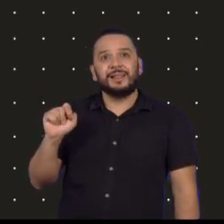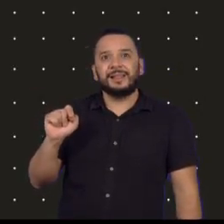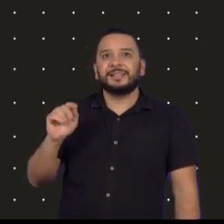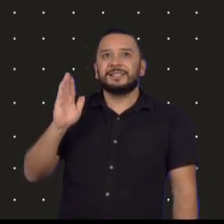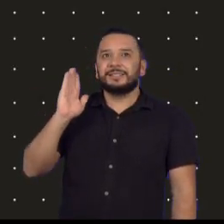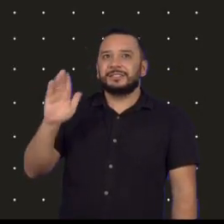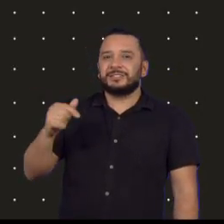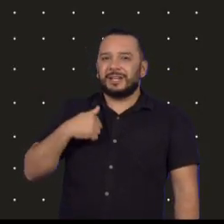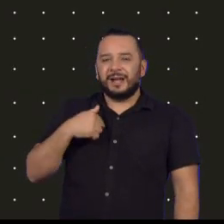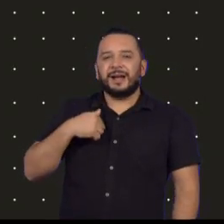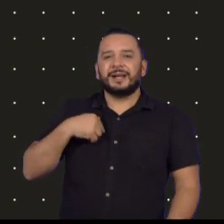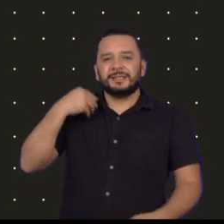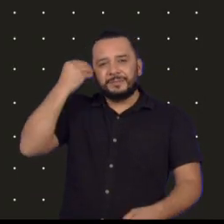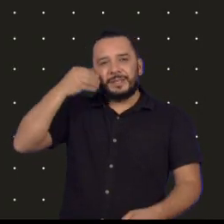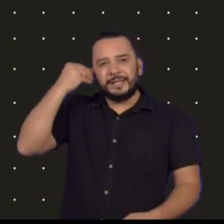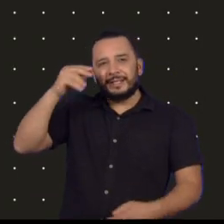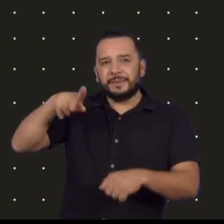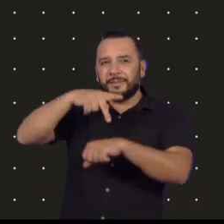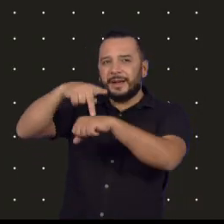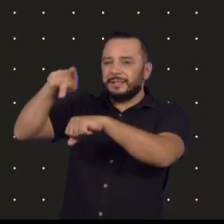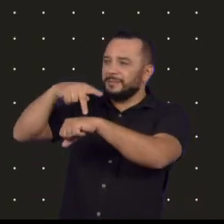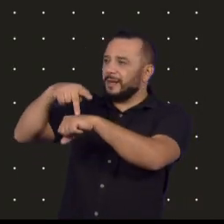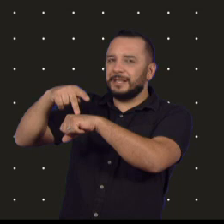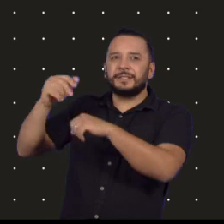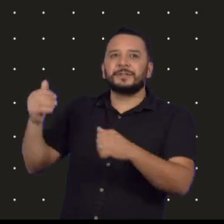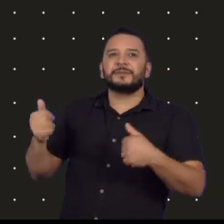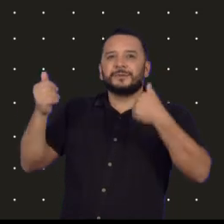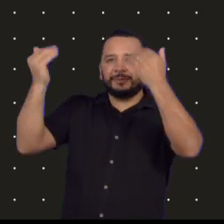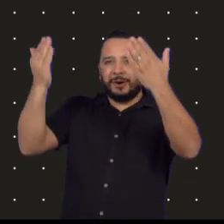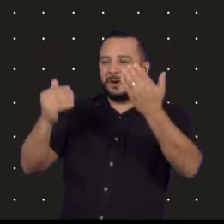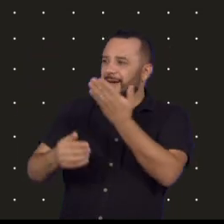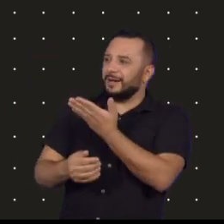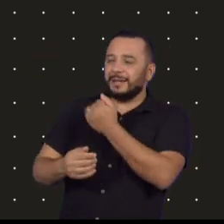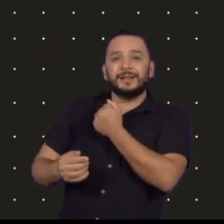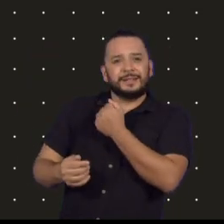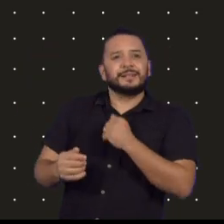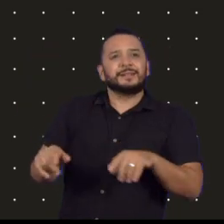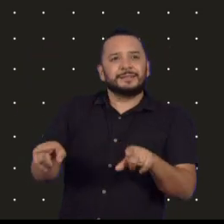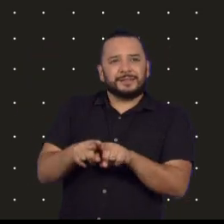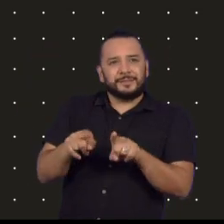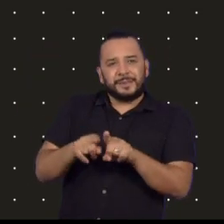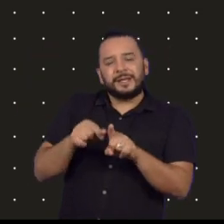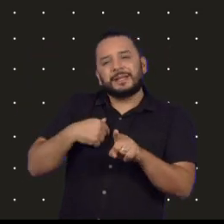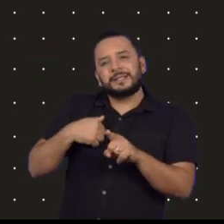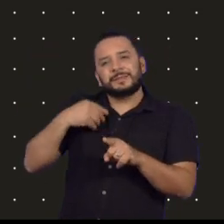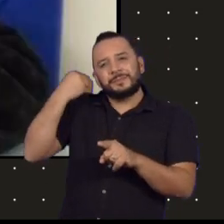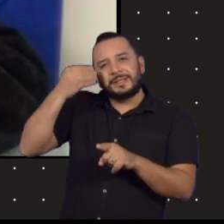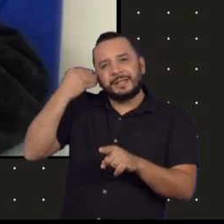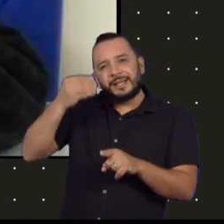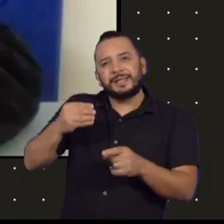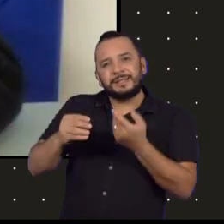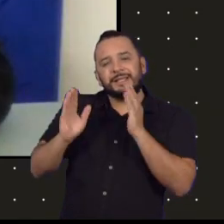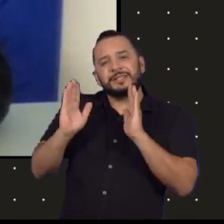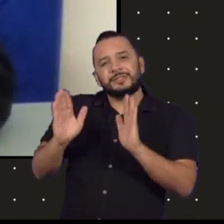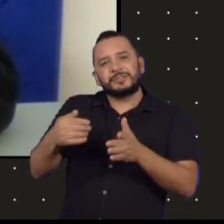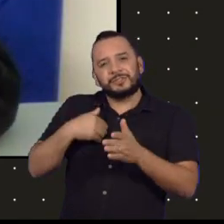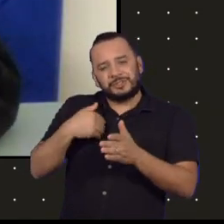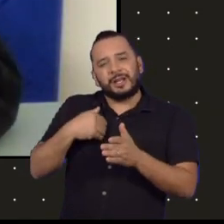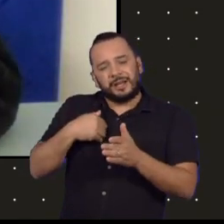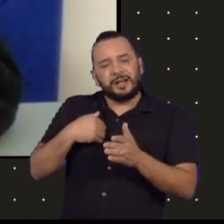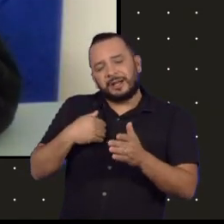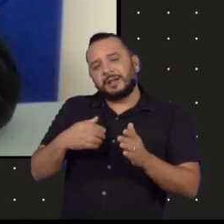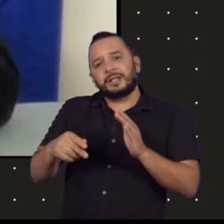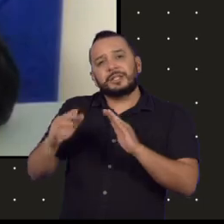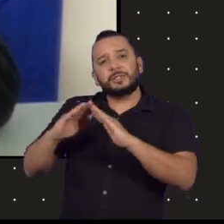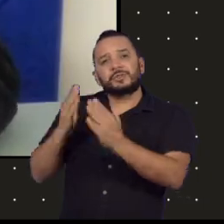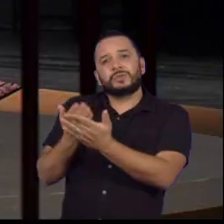um teatro internacional e, sobretudo, a dança, vindo um pouco da escola da Pina Bausch, que é essa escola de teatro-dança.